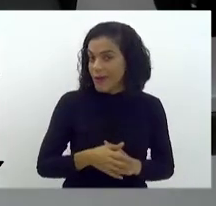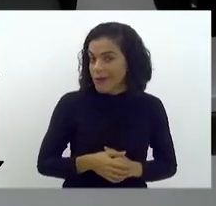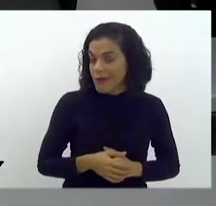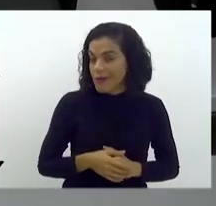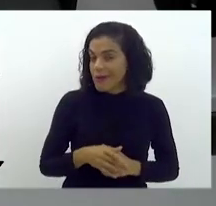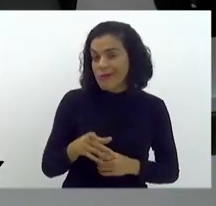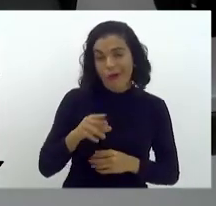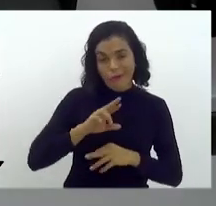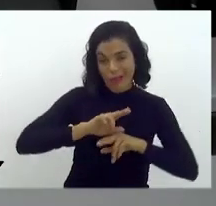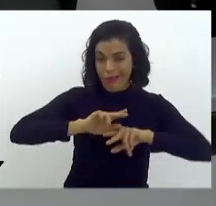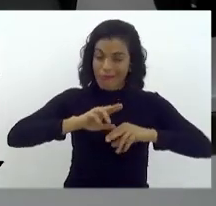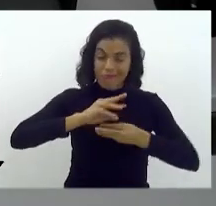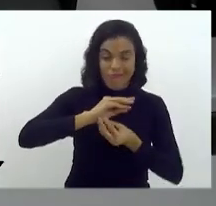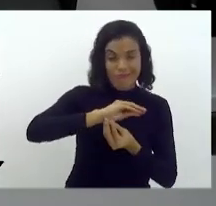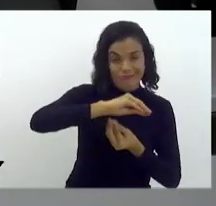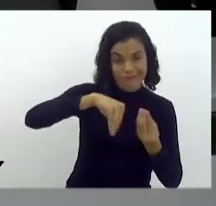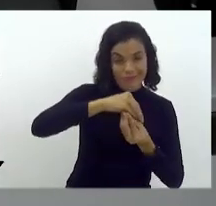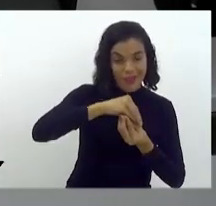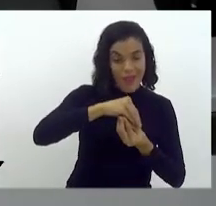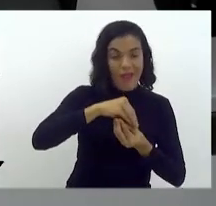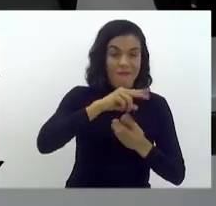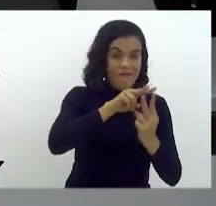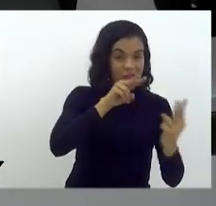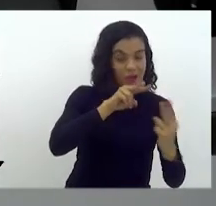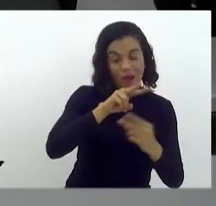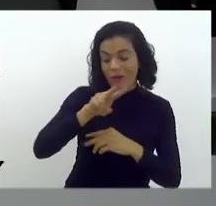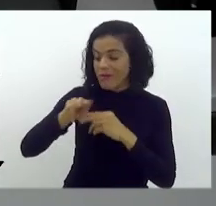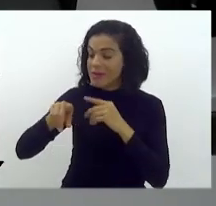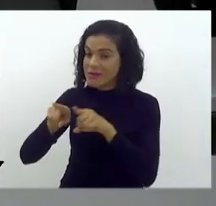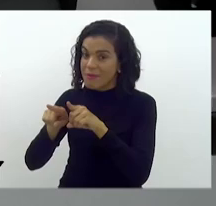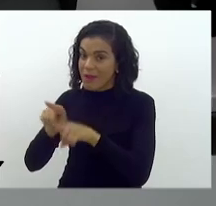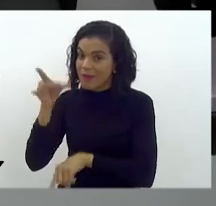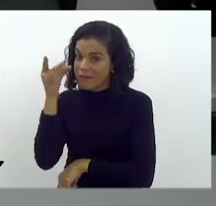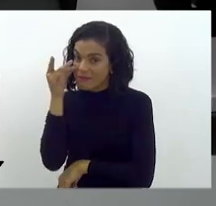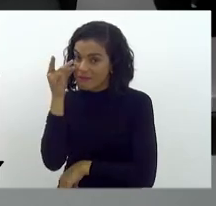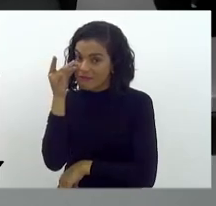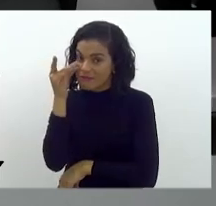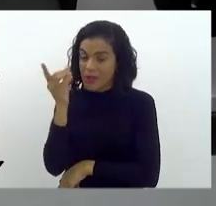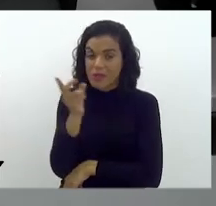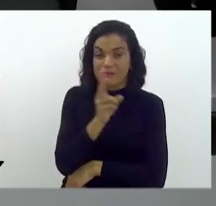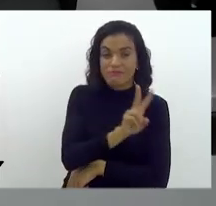é misto é praticado em ambiente virtual e no ambiente real